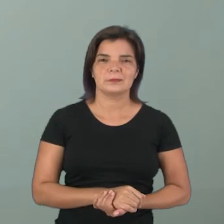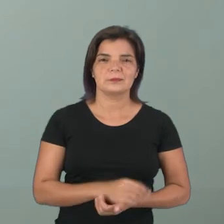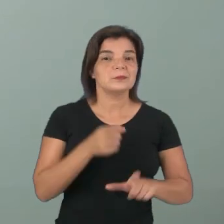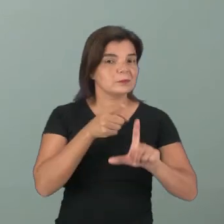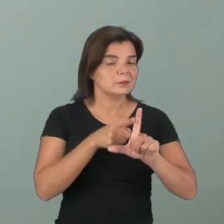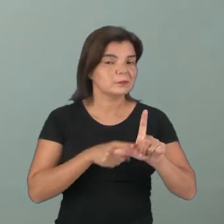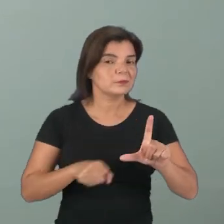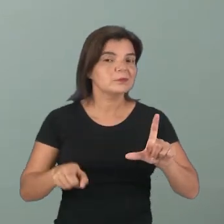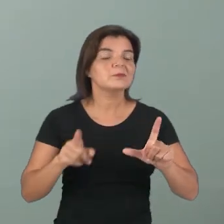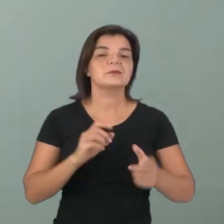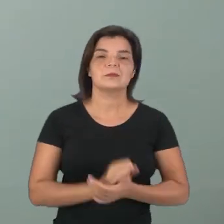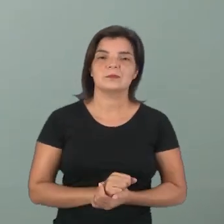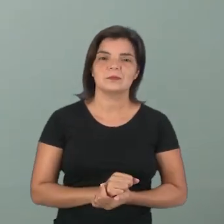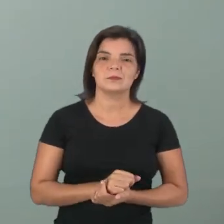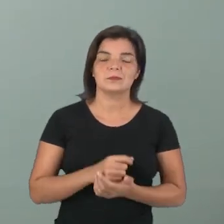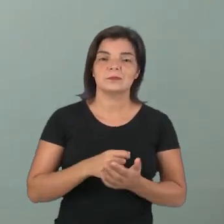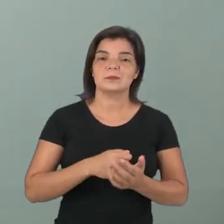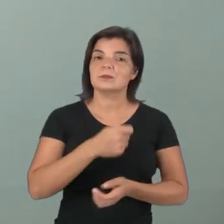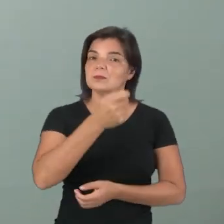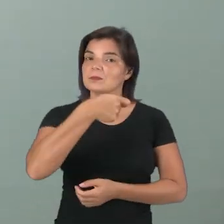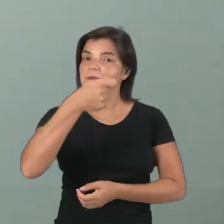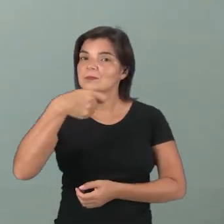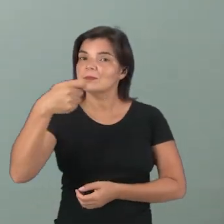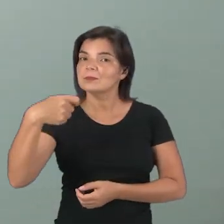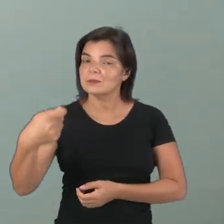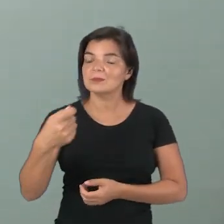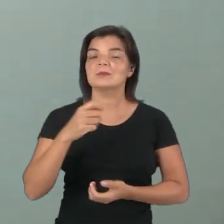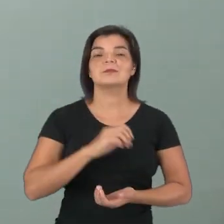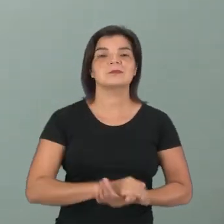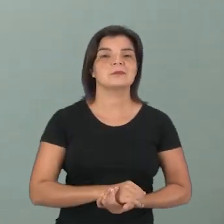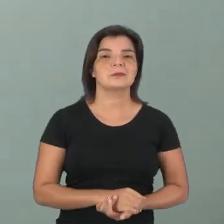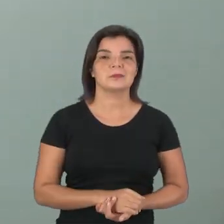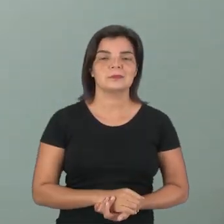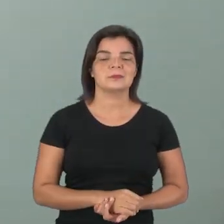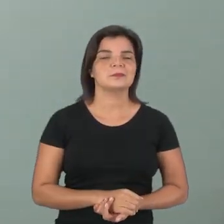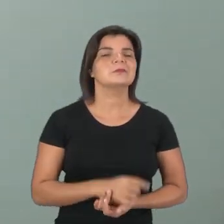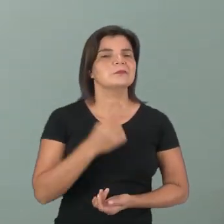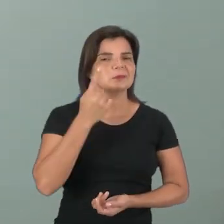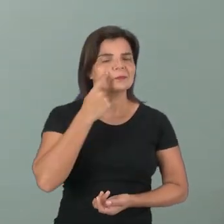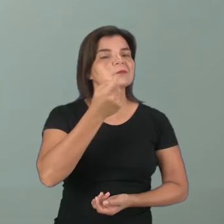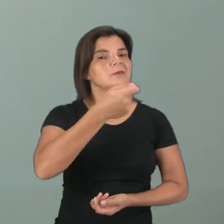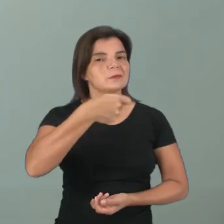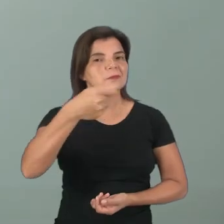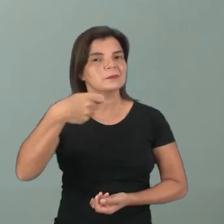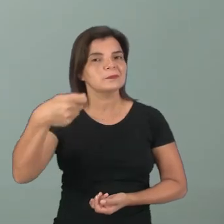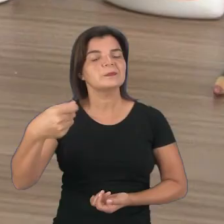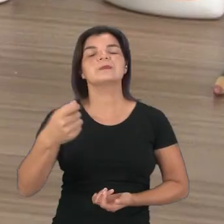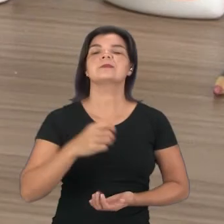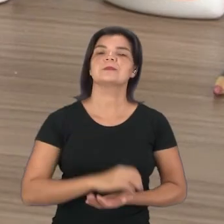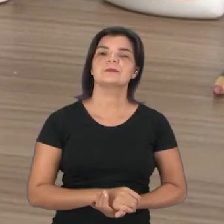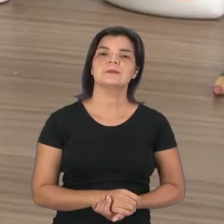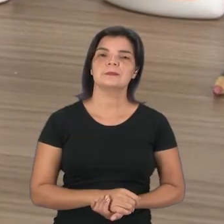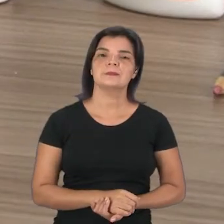a régua, o pincel de quadro? Vamos pegar o pincel de quadro?